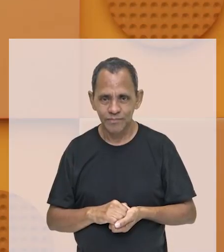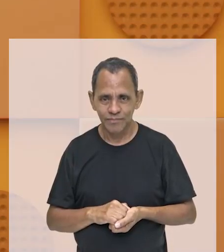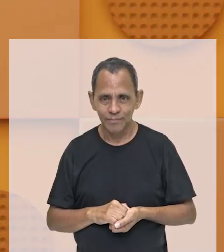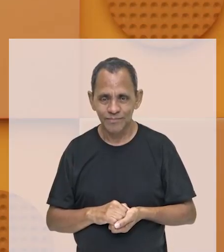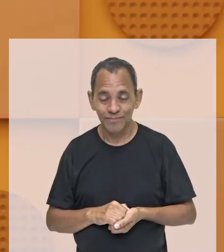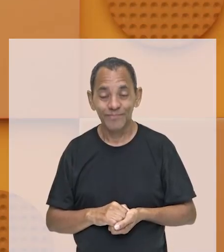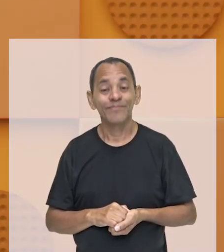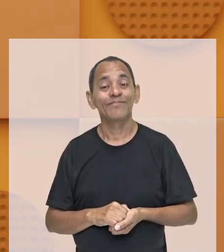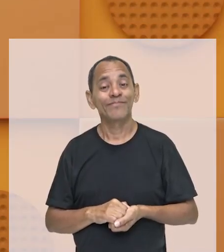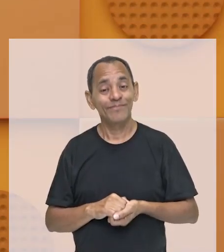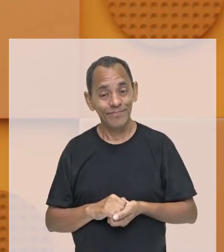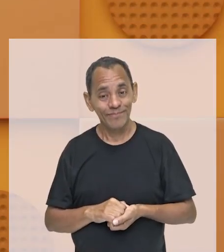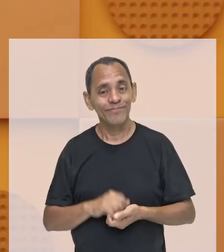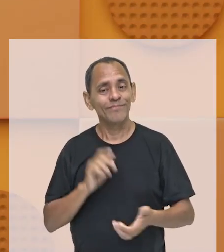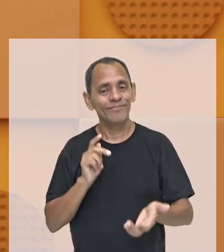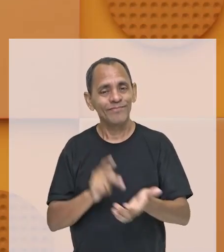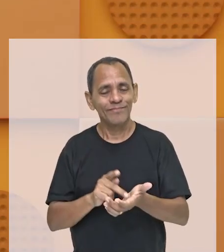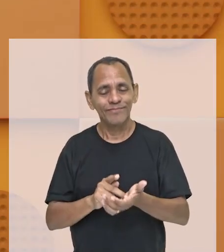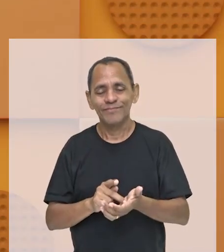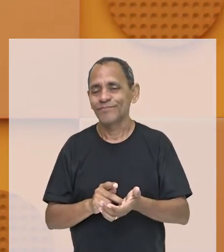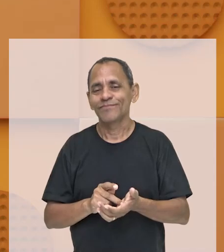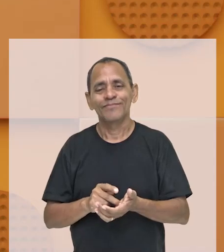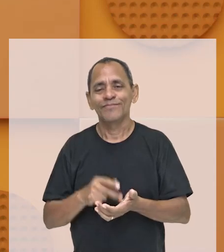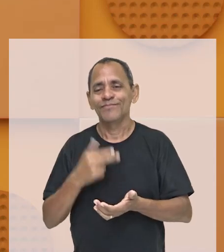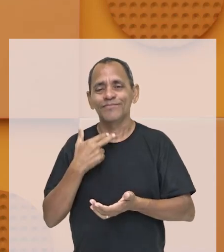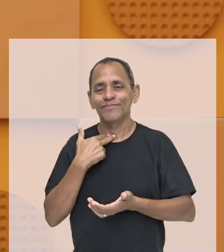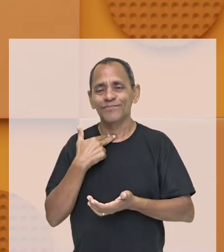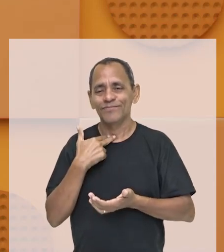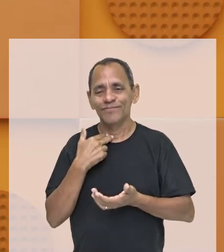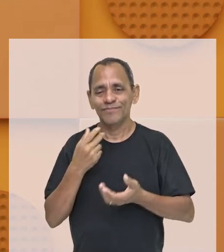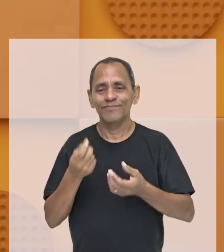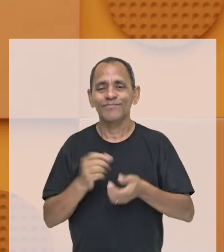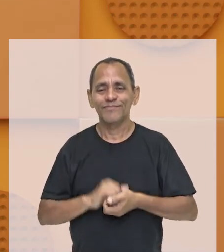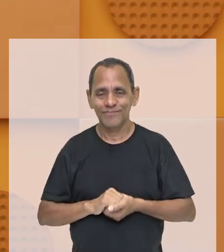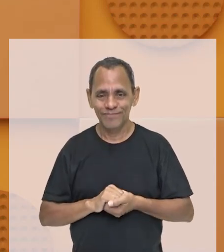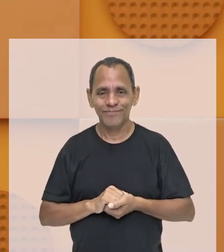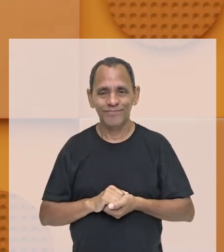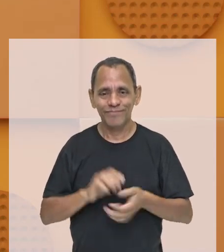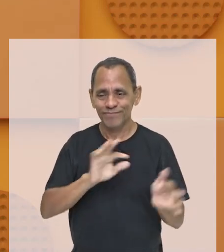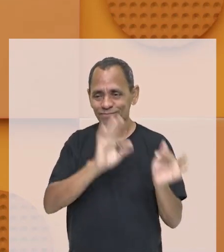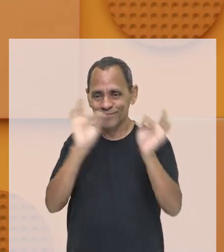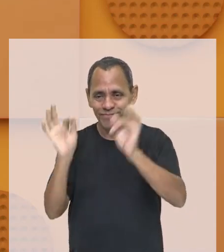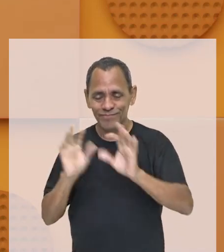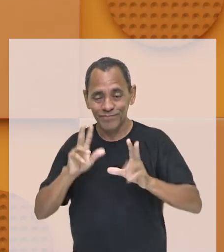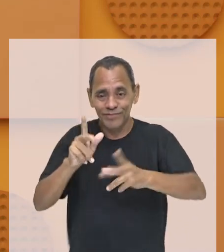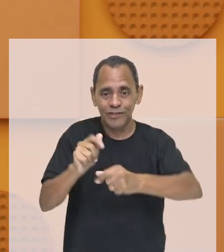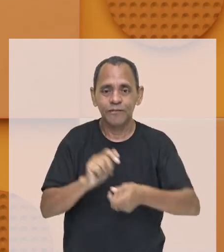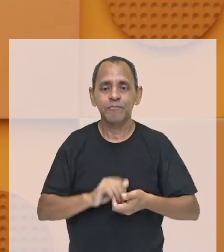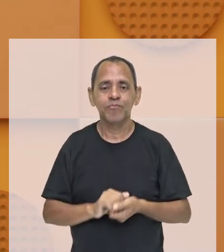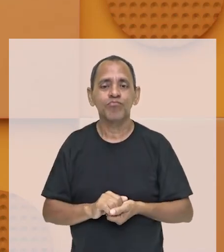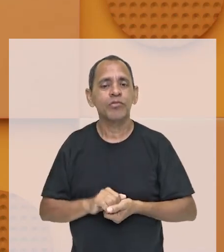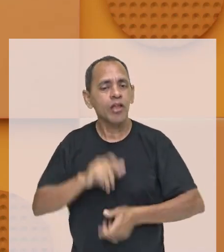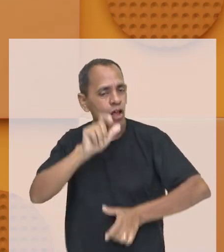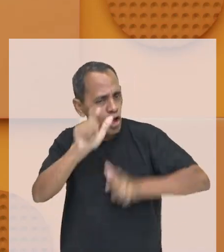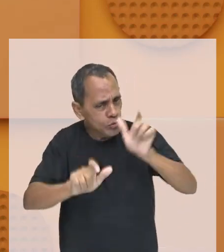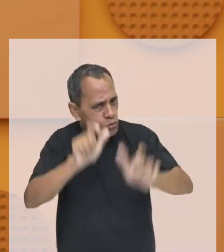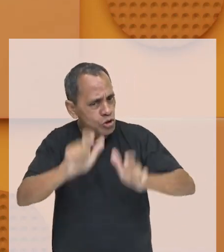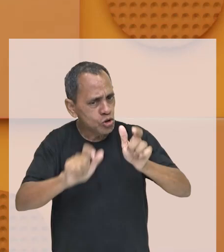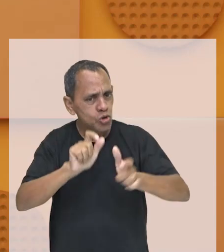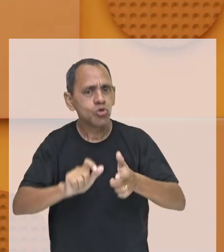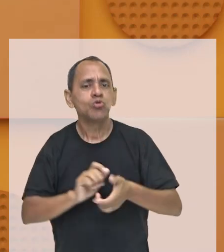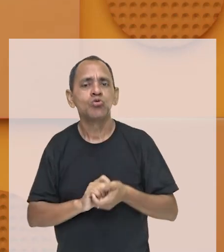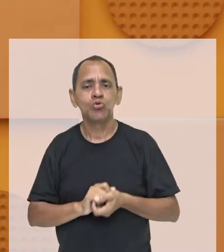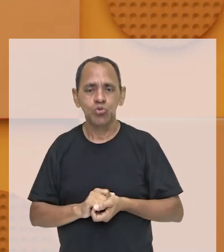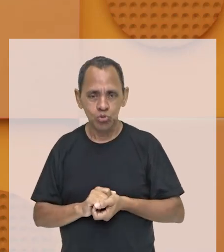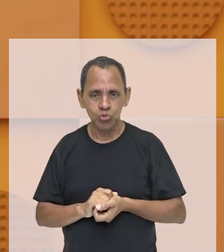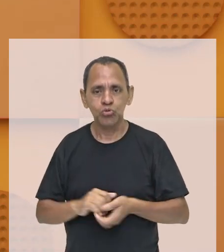Pena que não dá para a gente ver o vídeo todo aqui, mas deu para você entender ali, né? As pessoas desembarcam ali, então, do lado europeu, vêm lá